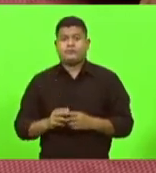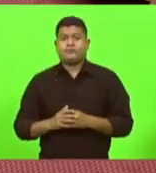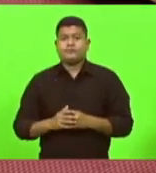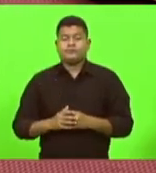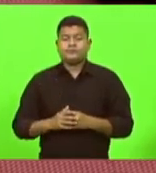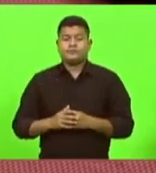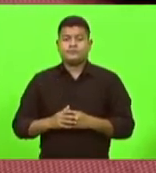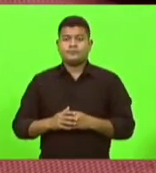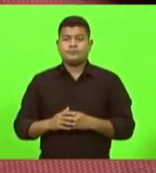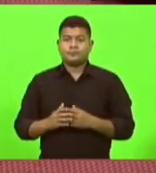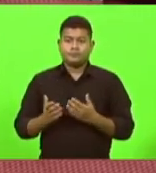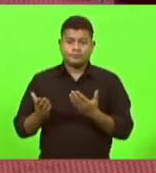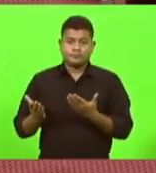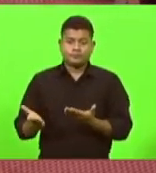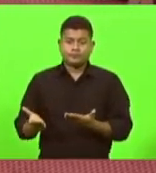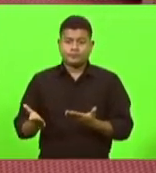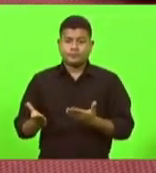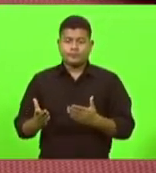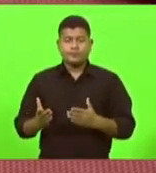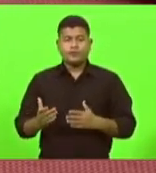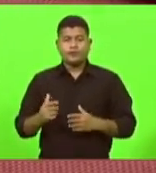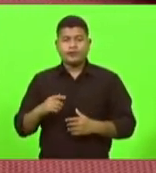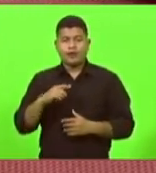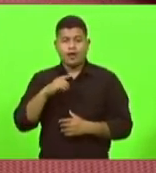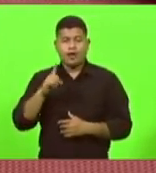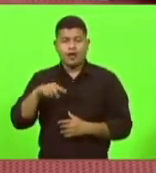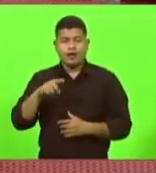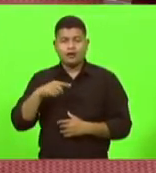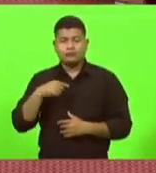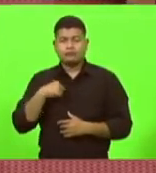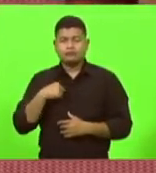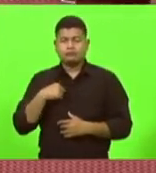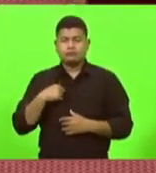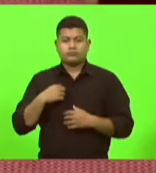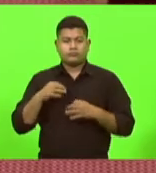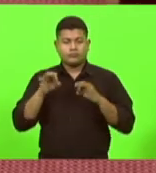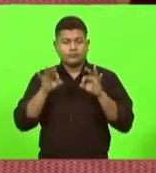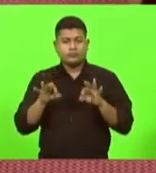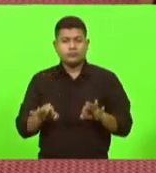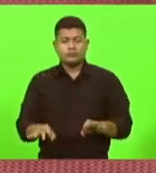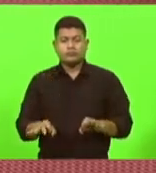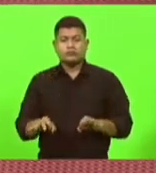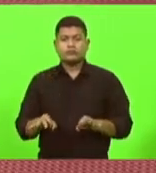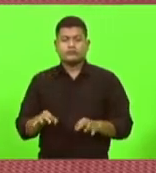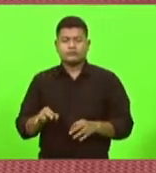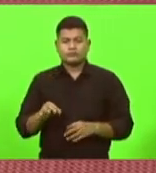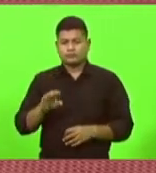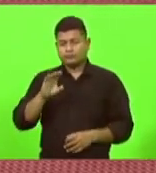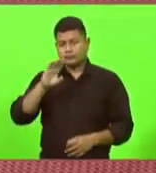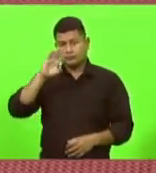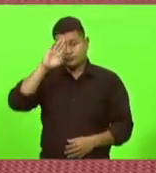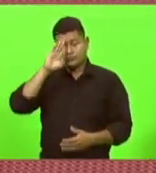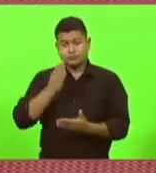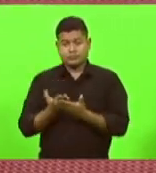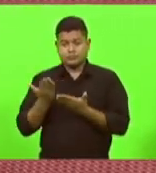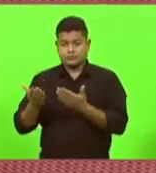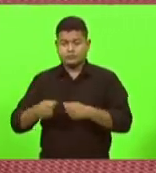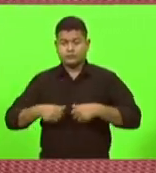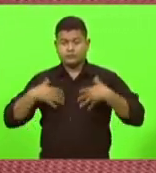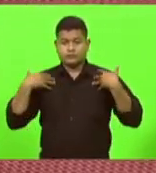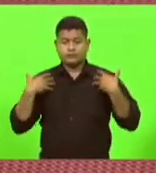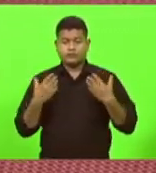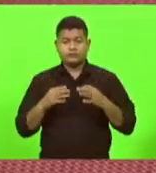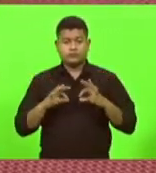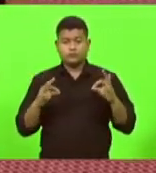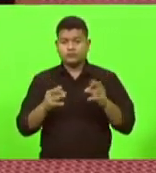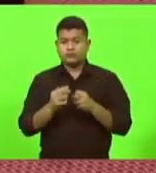sua integridade, vai honrar os 40 deputados e a